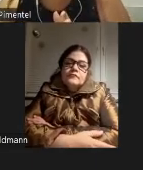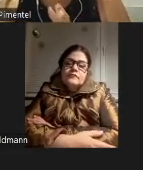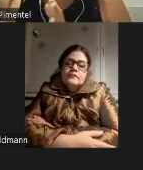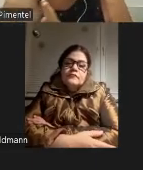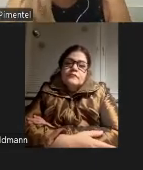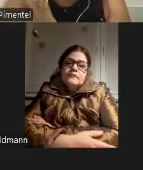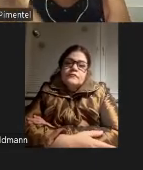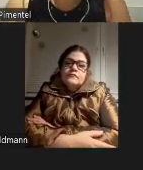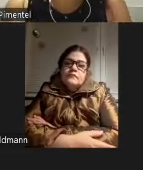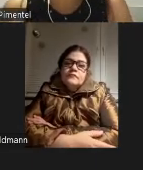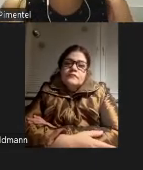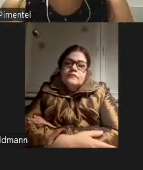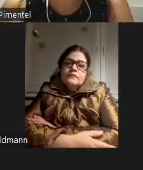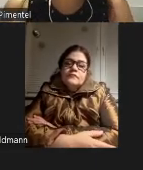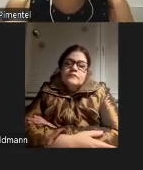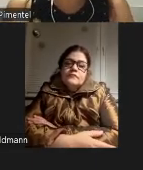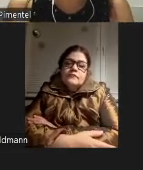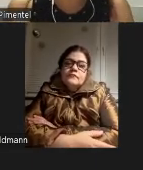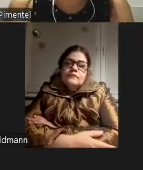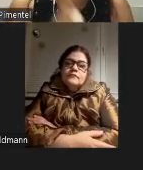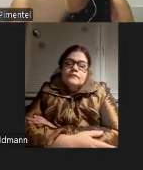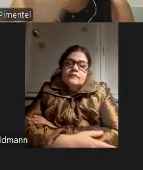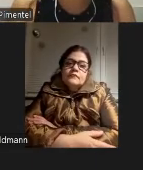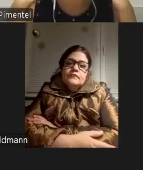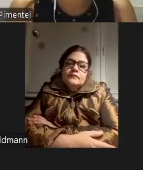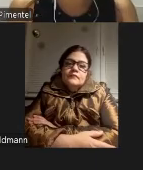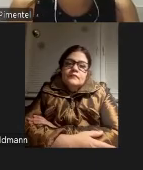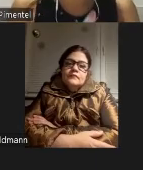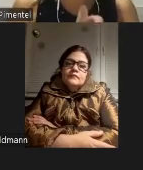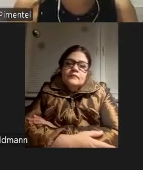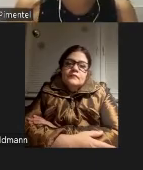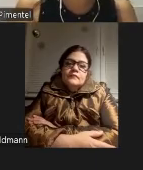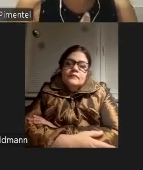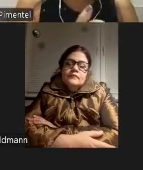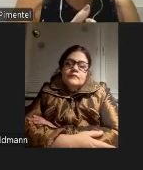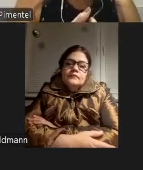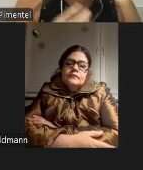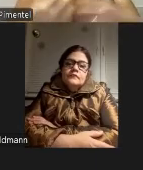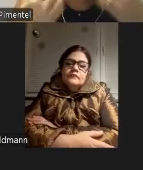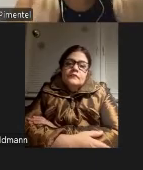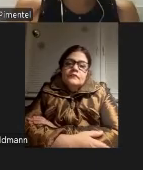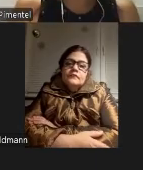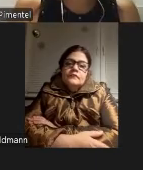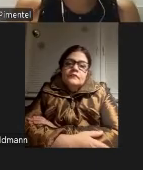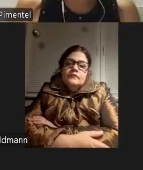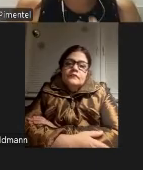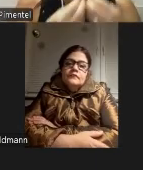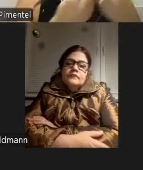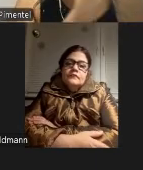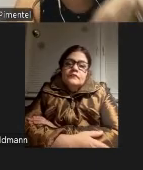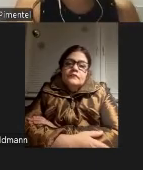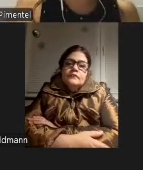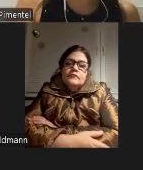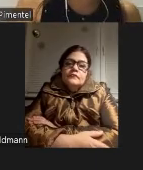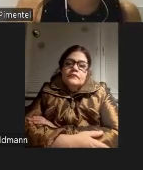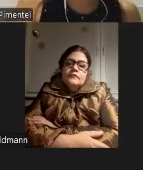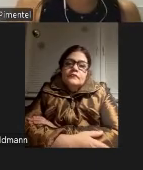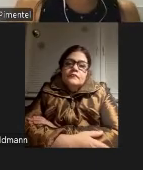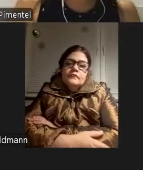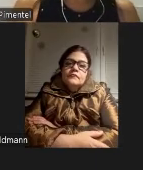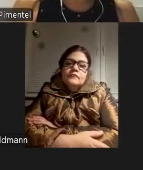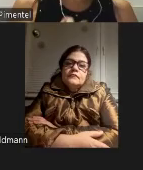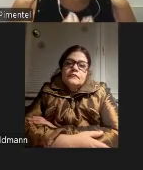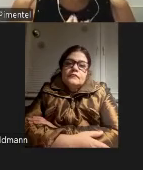predição, para triar os pacientes que a gente vai pedir uma polissono, para fechar um diagnóstico, enfim. de maneira tão simples, respostas tão